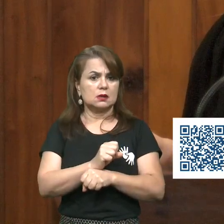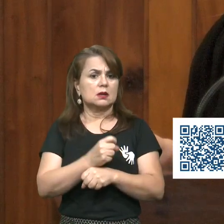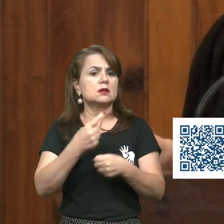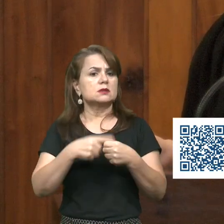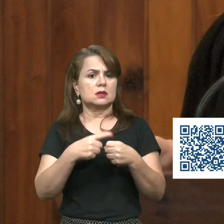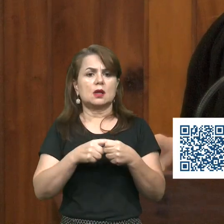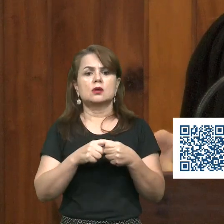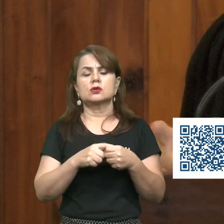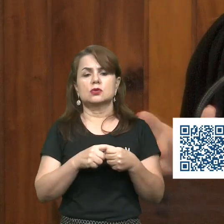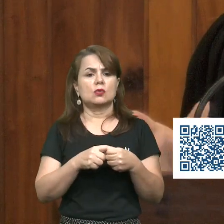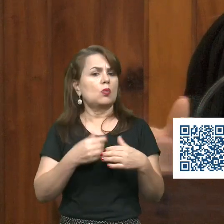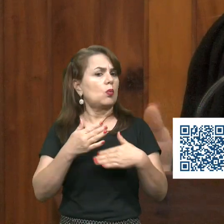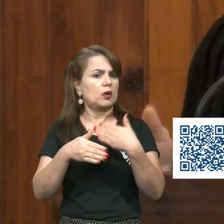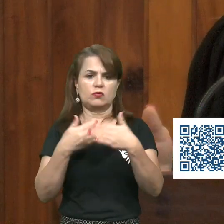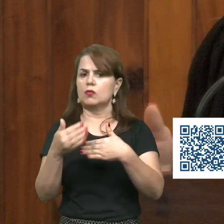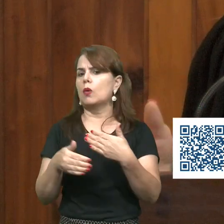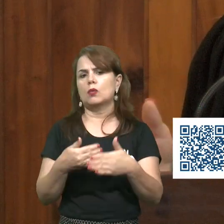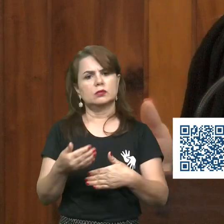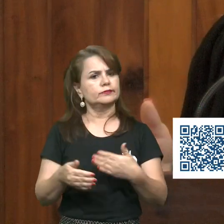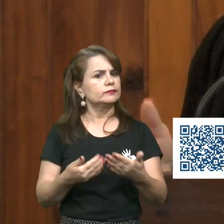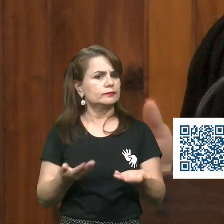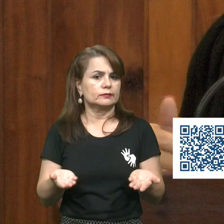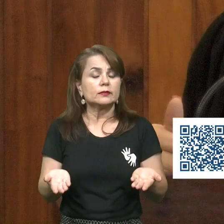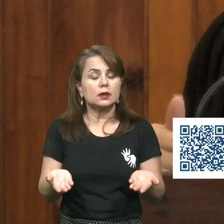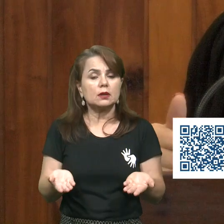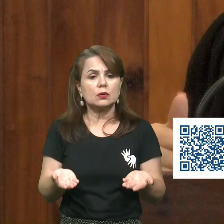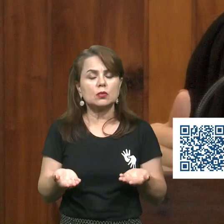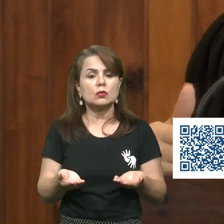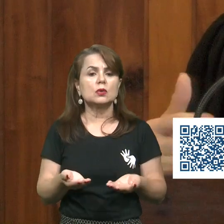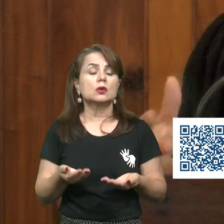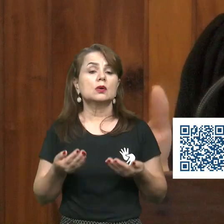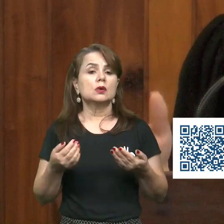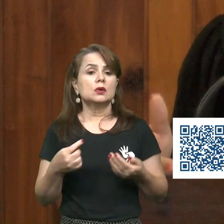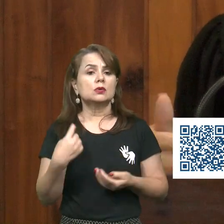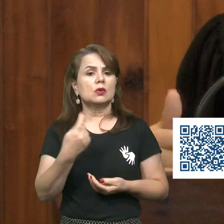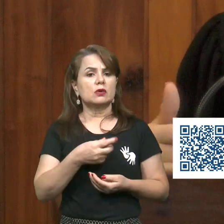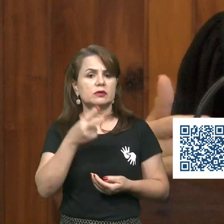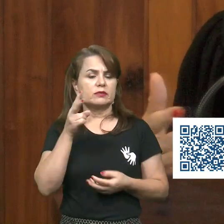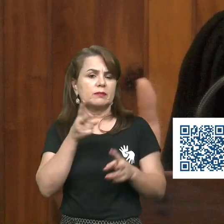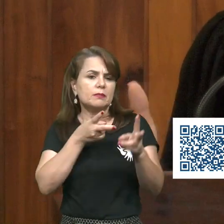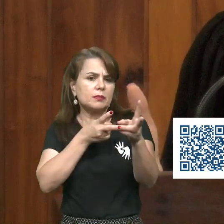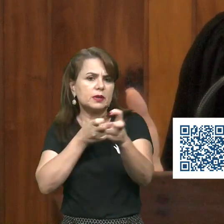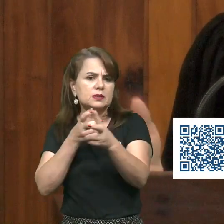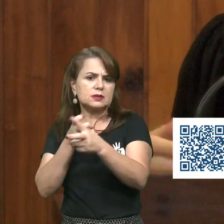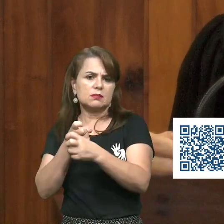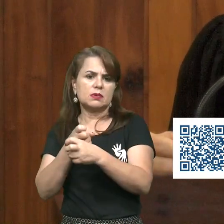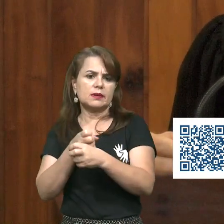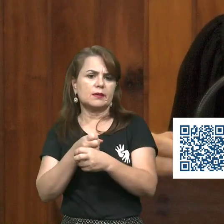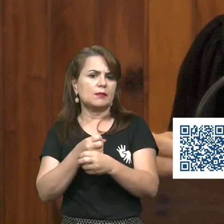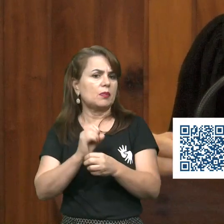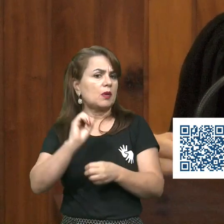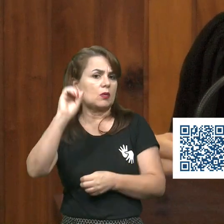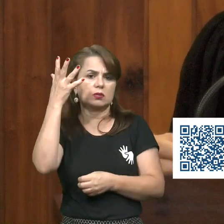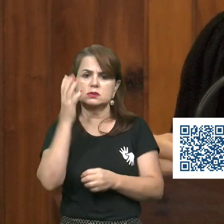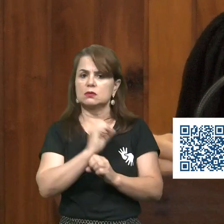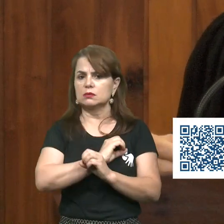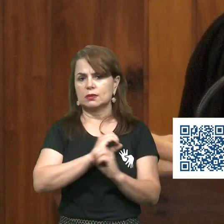anda. E já está passos curtos, quando a gente vai ver, nada foi feito.